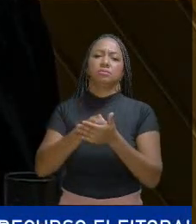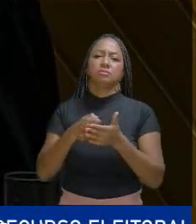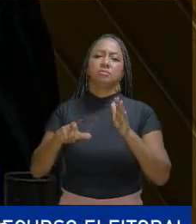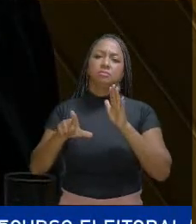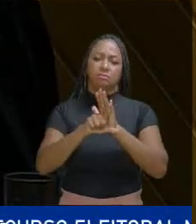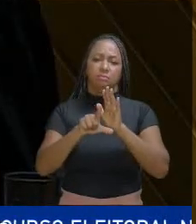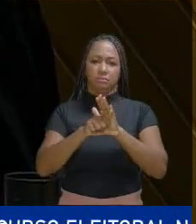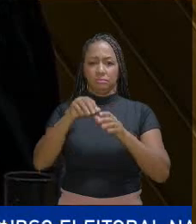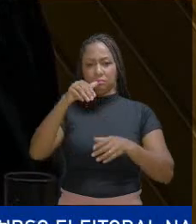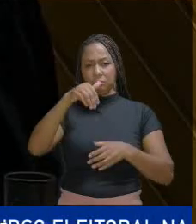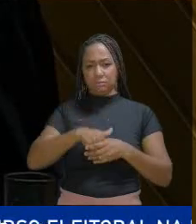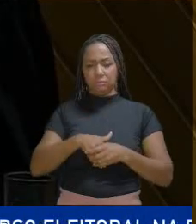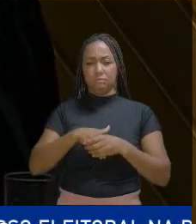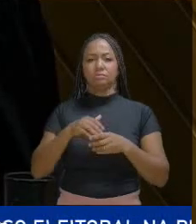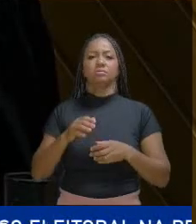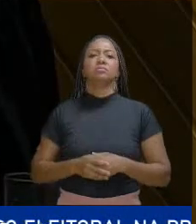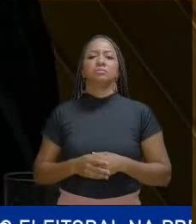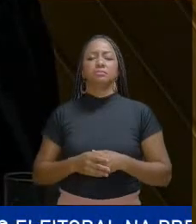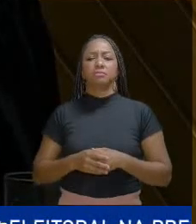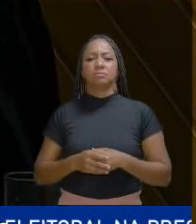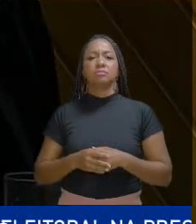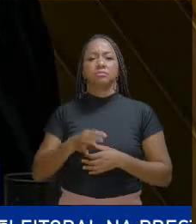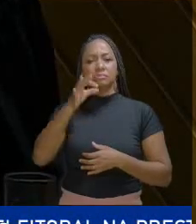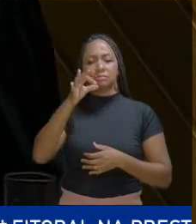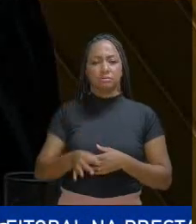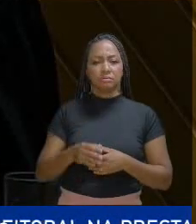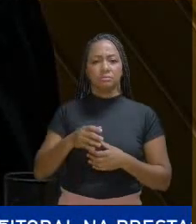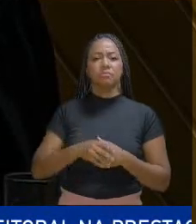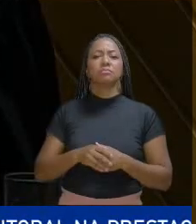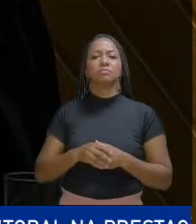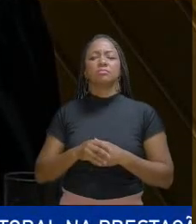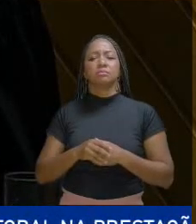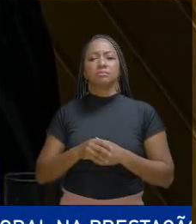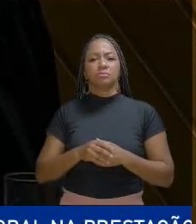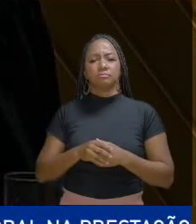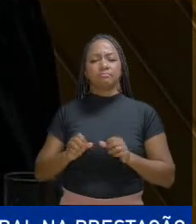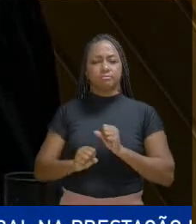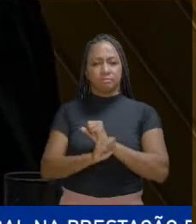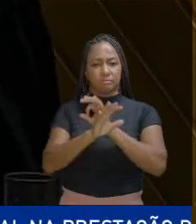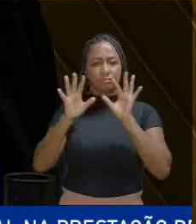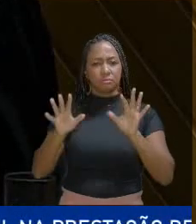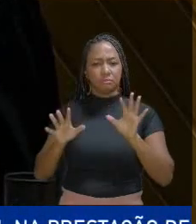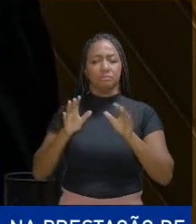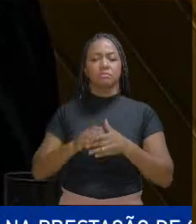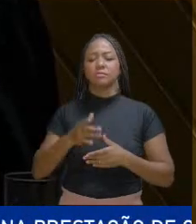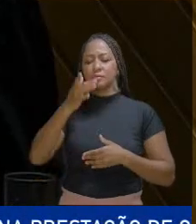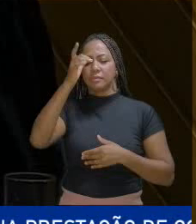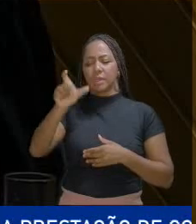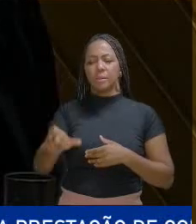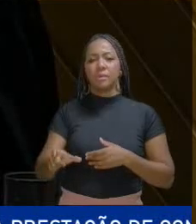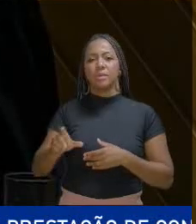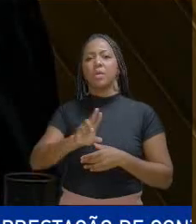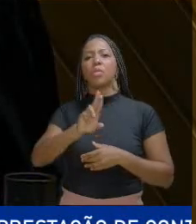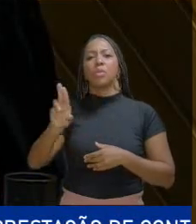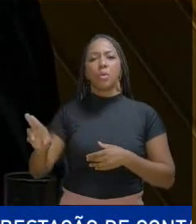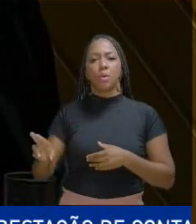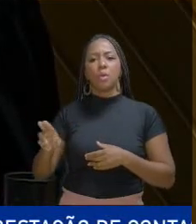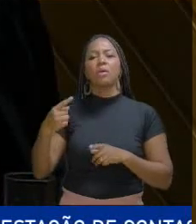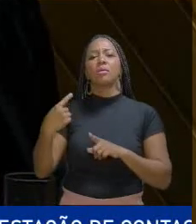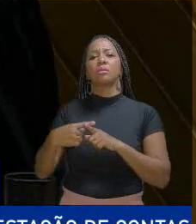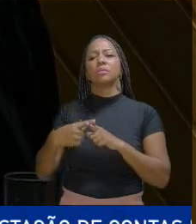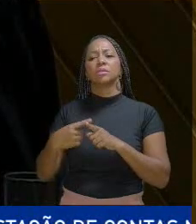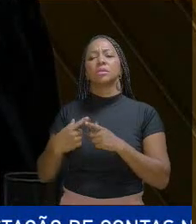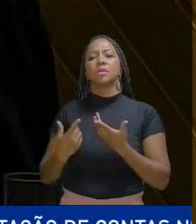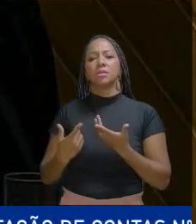pela legislação eleitoral, como a correta identificação do emitente e do destinatário, com nome ou